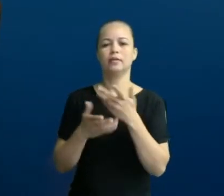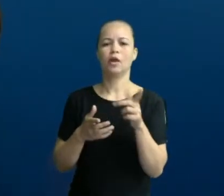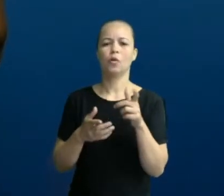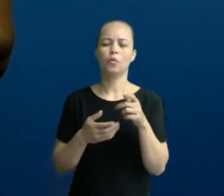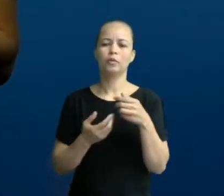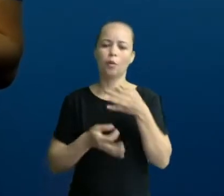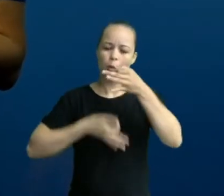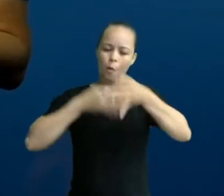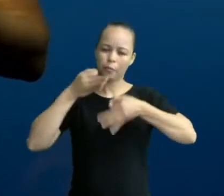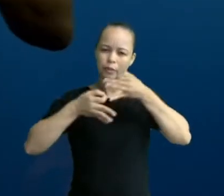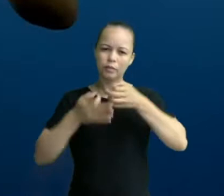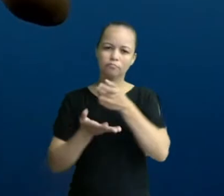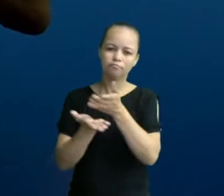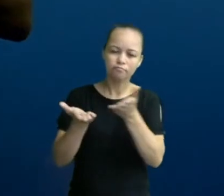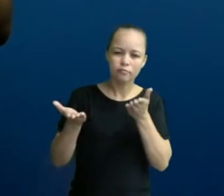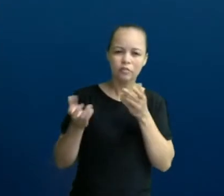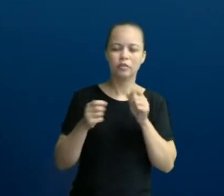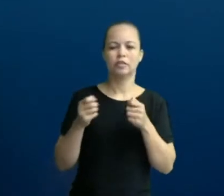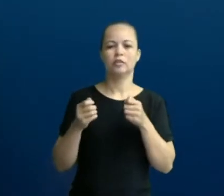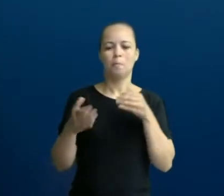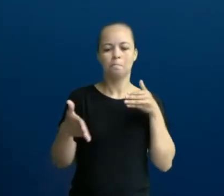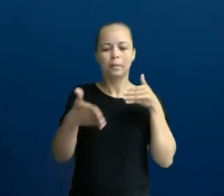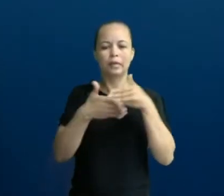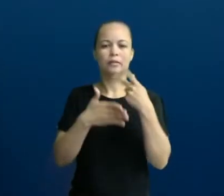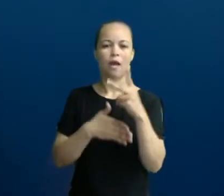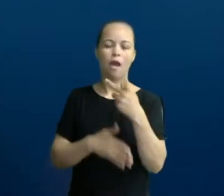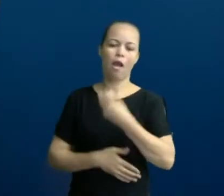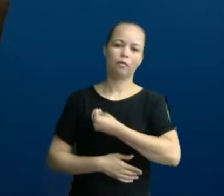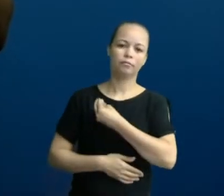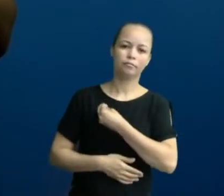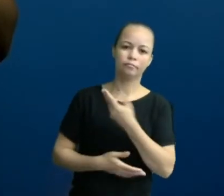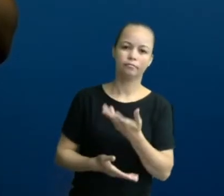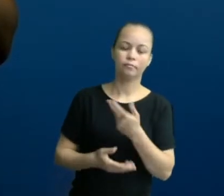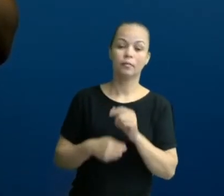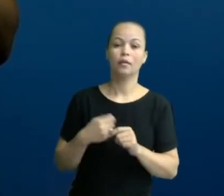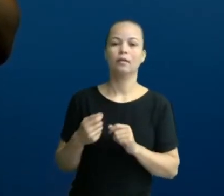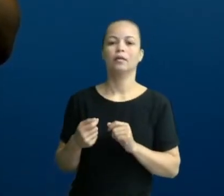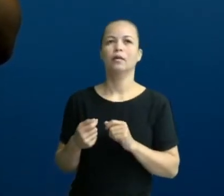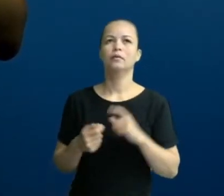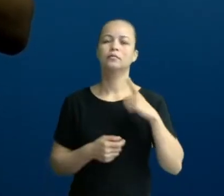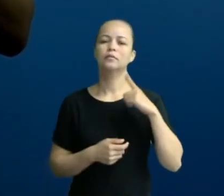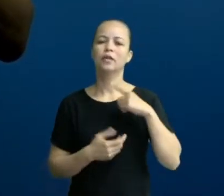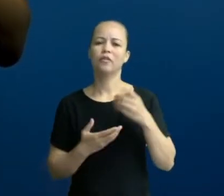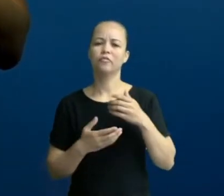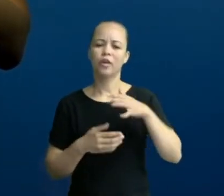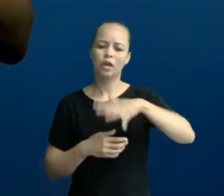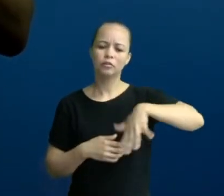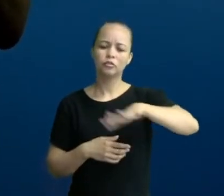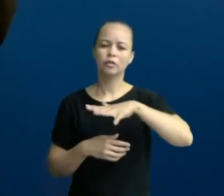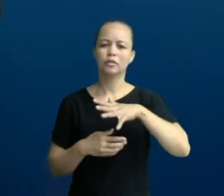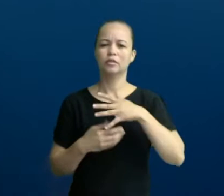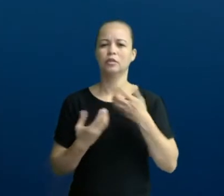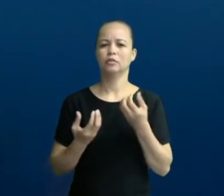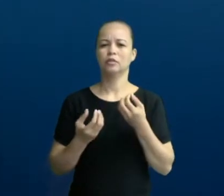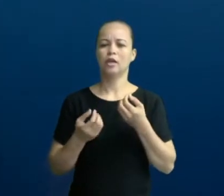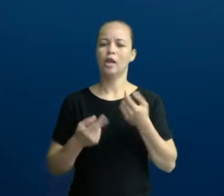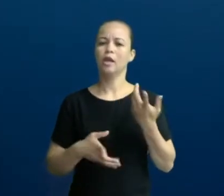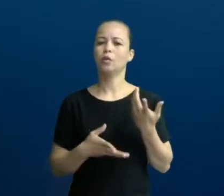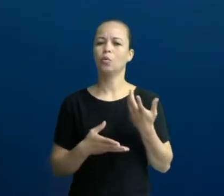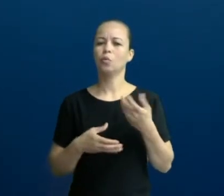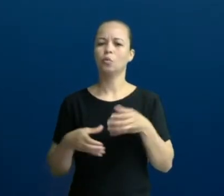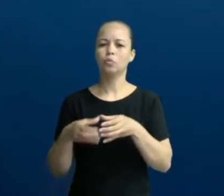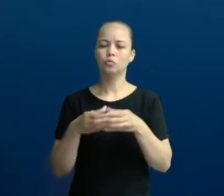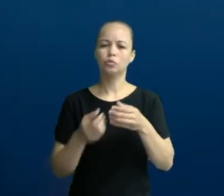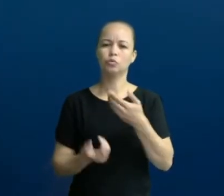gente, você vai ver que vai impactar a tua qualidade de vida. Tem a ver com o gerenciamento de recursos públicos